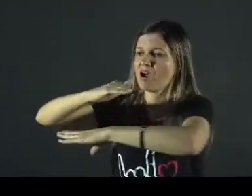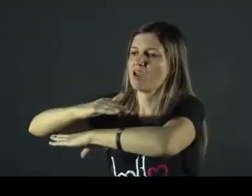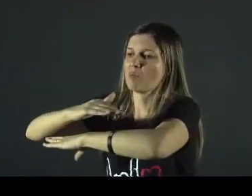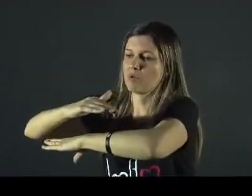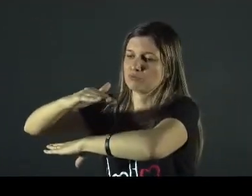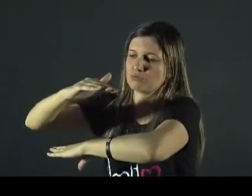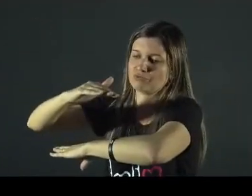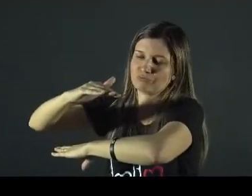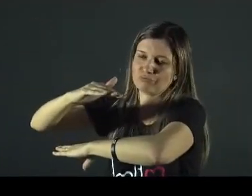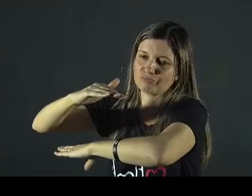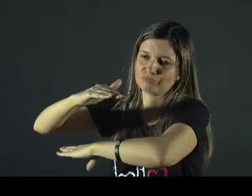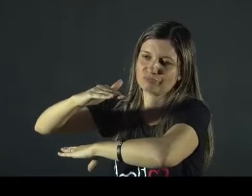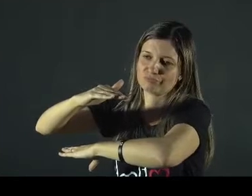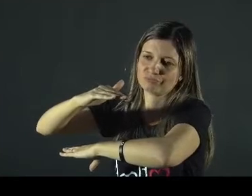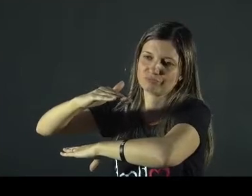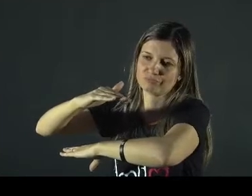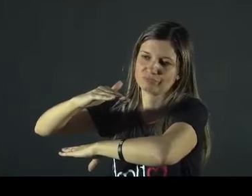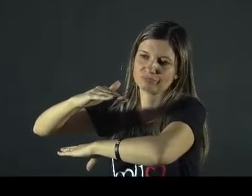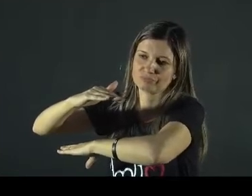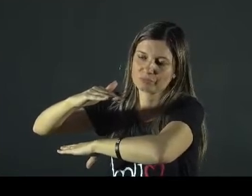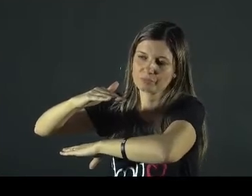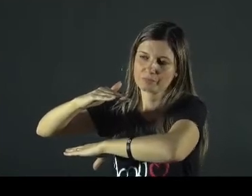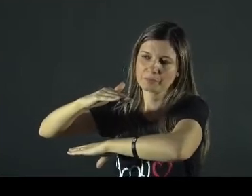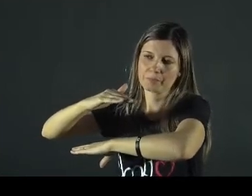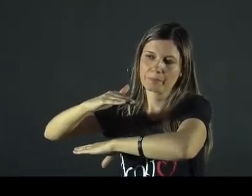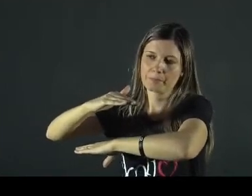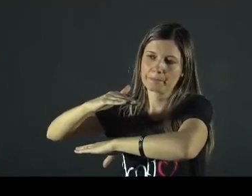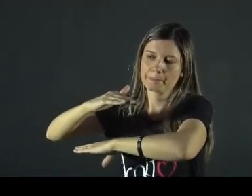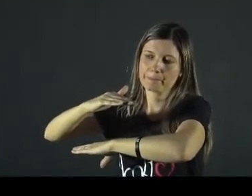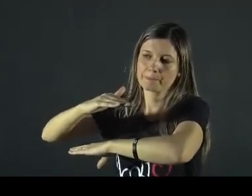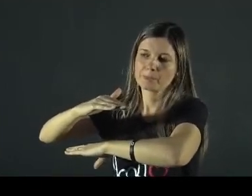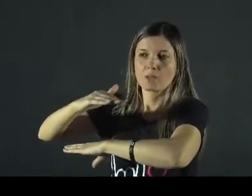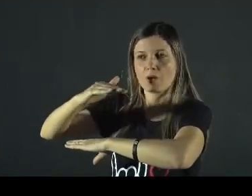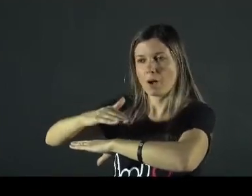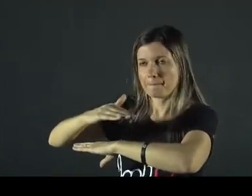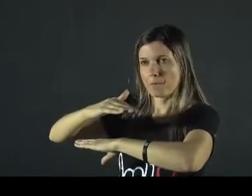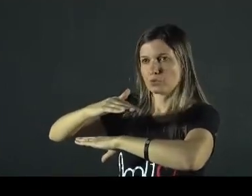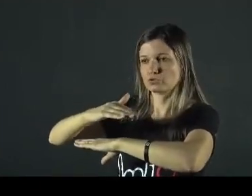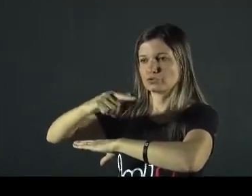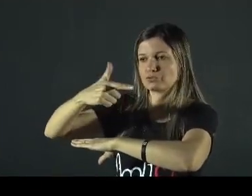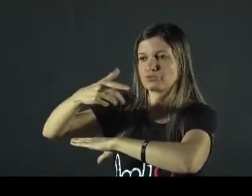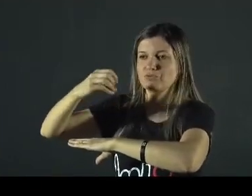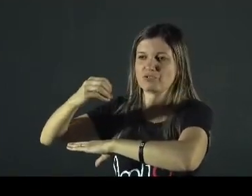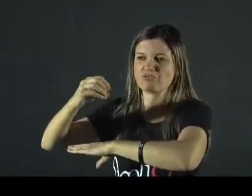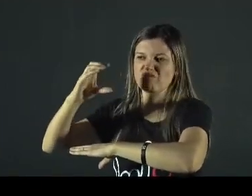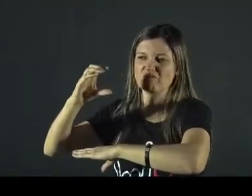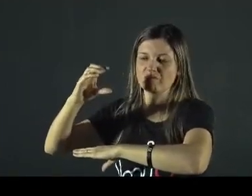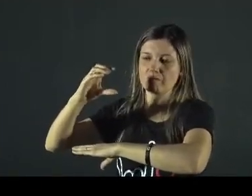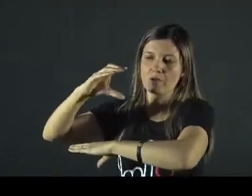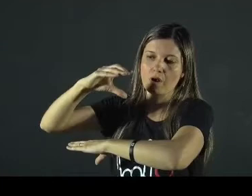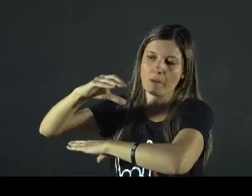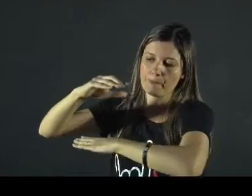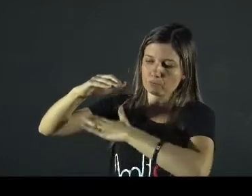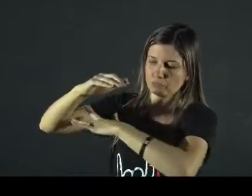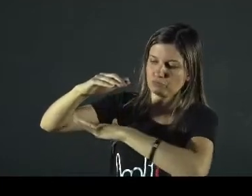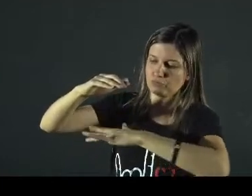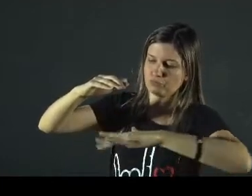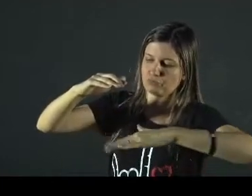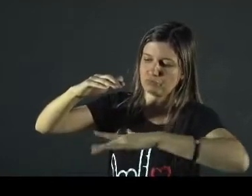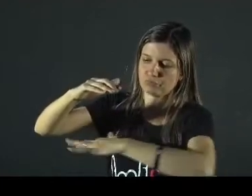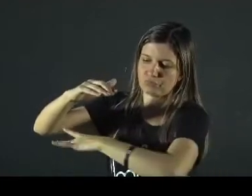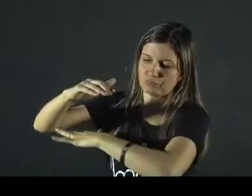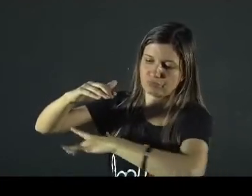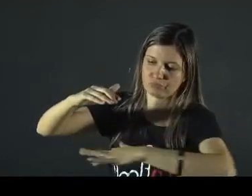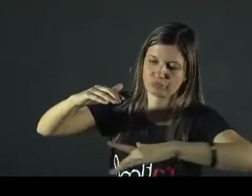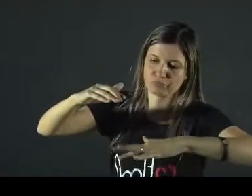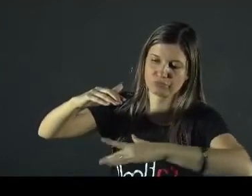ficava em torno de 20 centímetros para baixo da água que corria por cima dela.